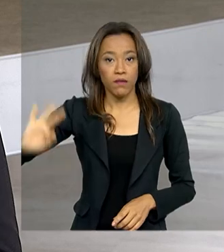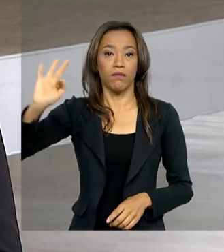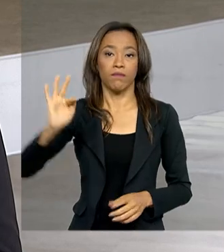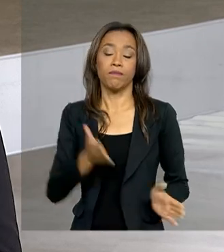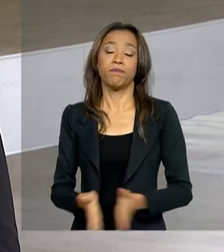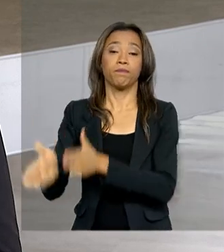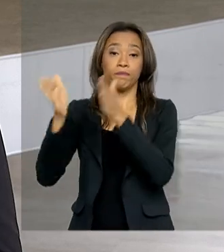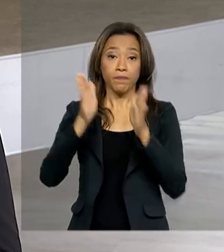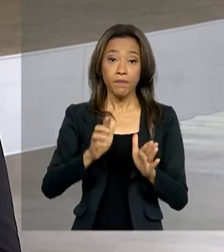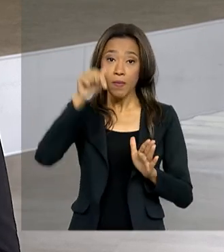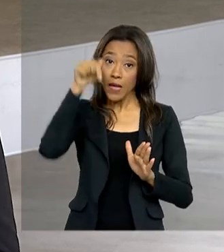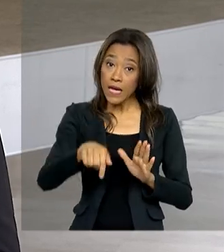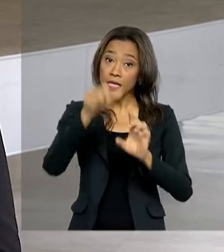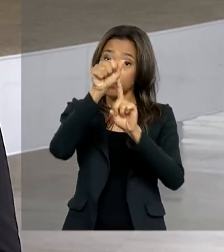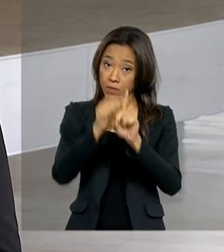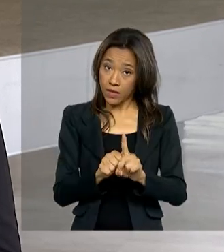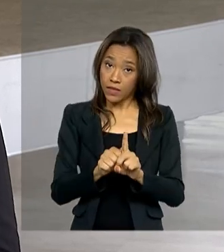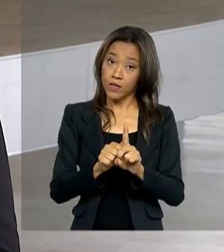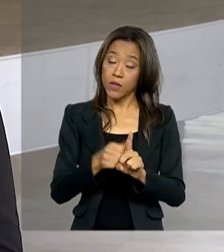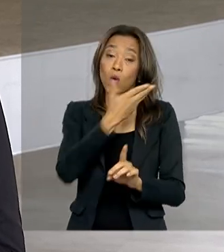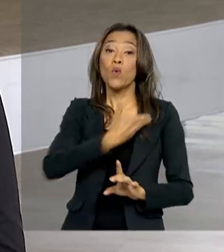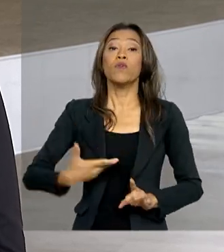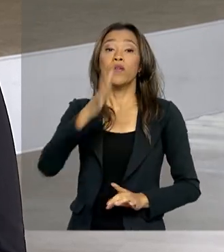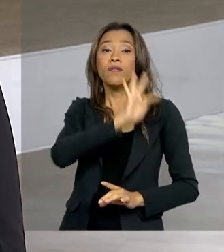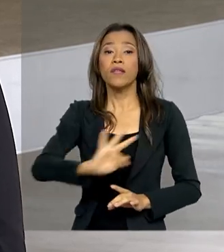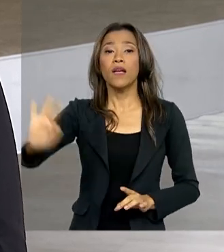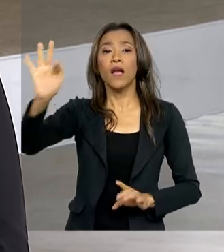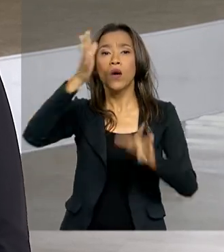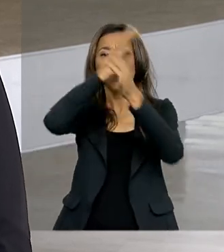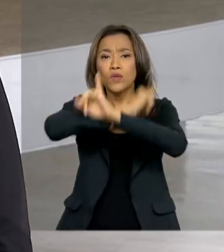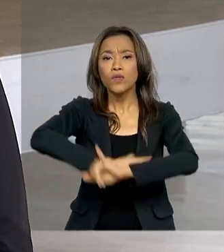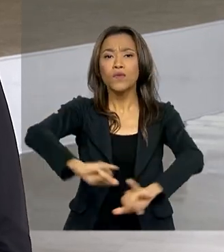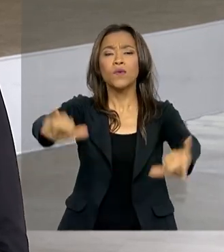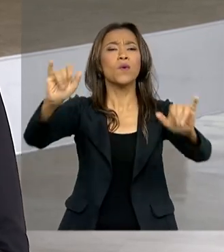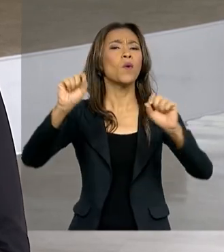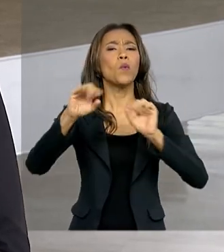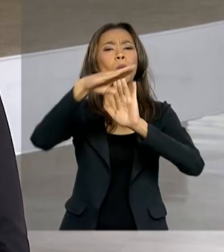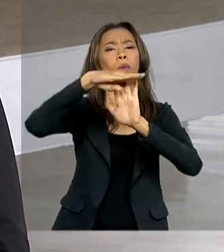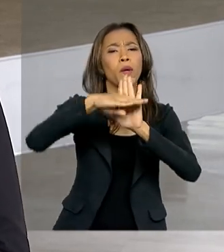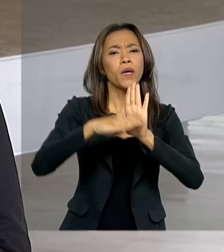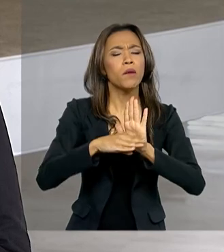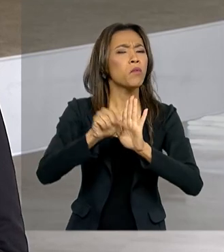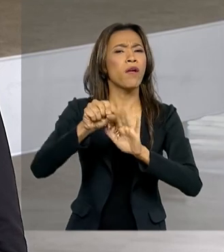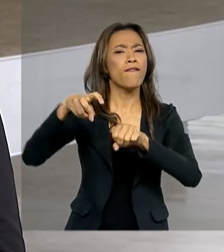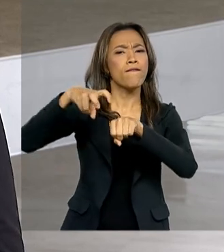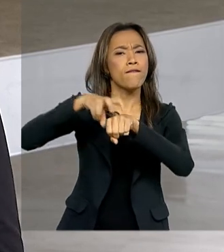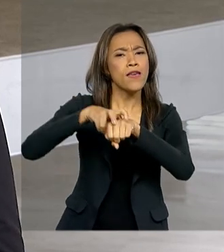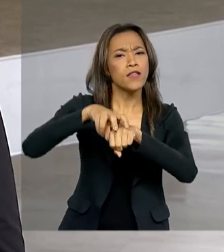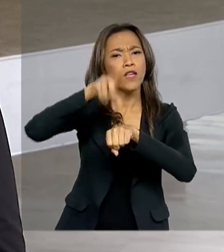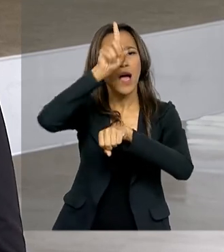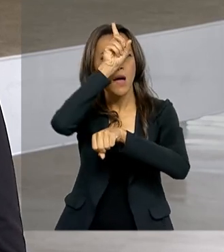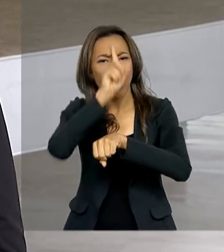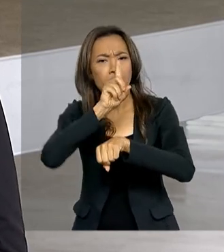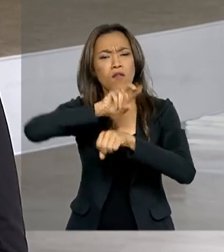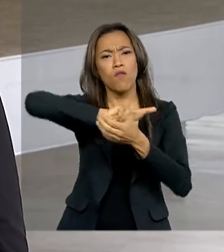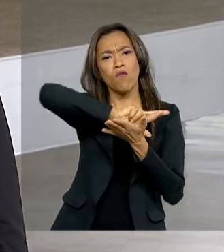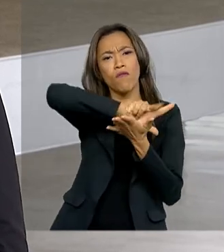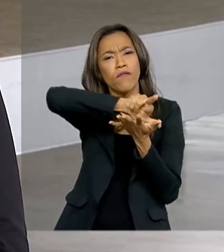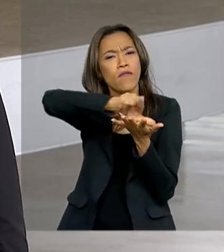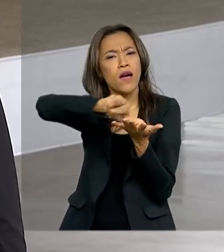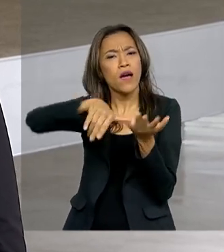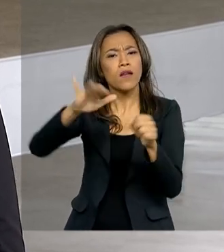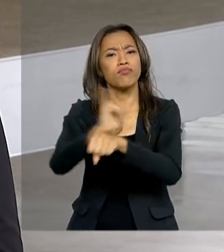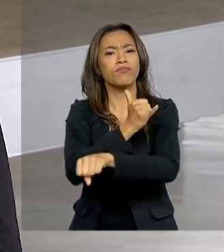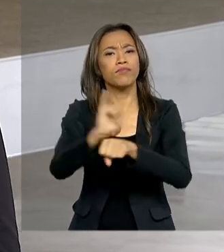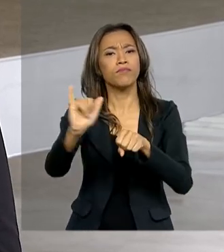mês o programa, o governo federal lançou o programa Verde Amarelo, com um conjunto de medidas para estimular